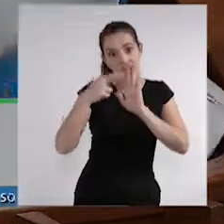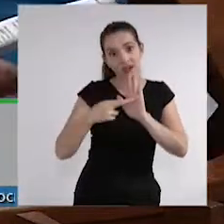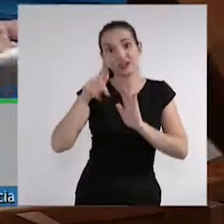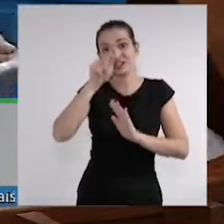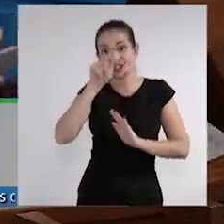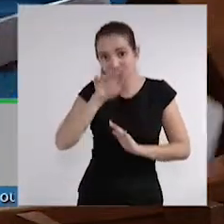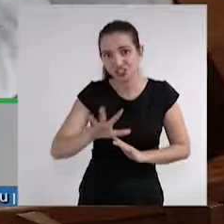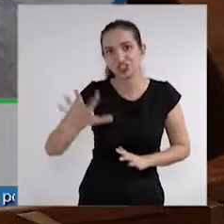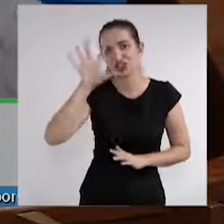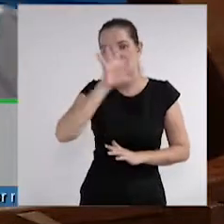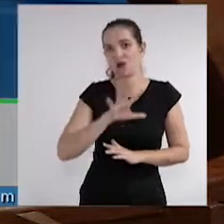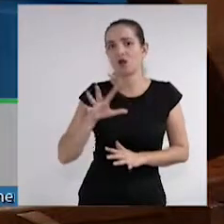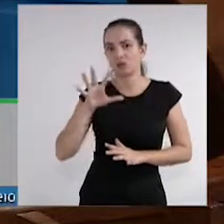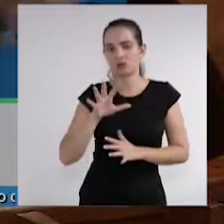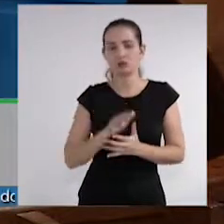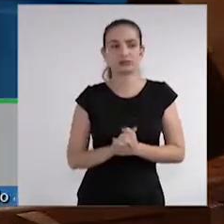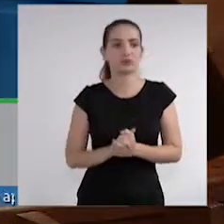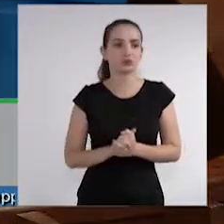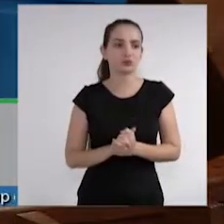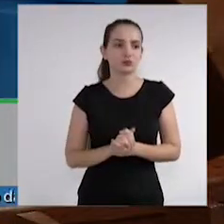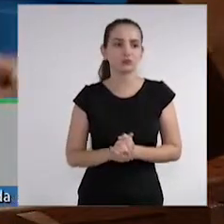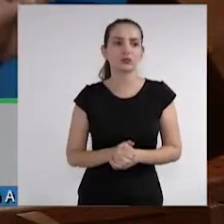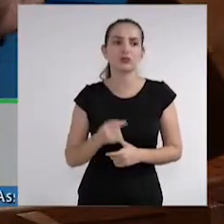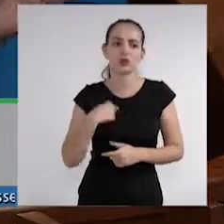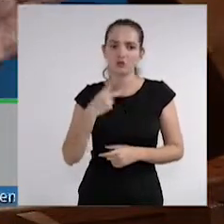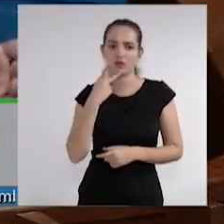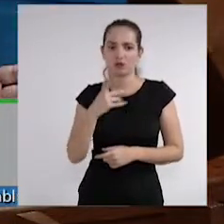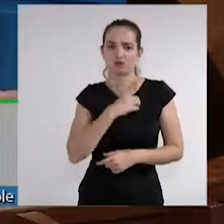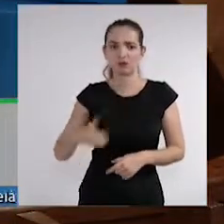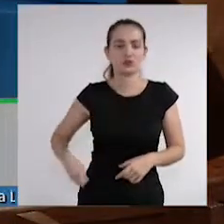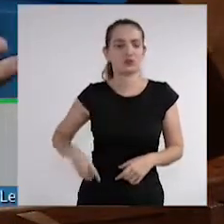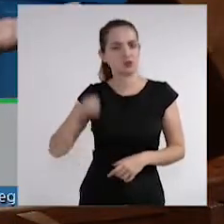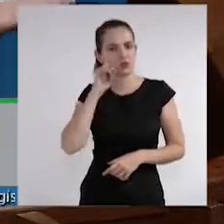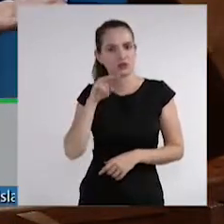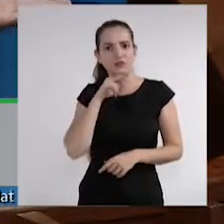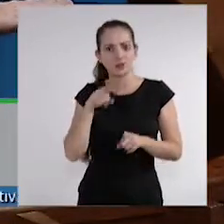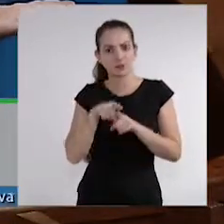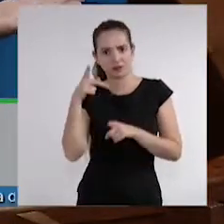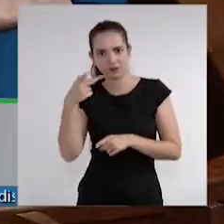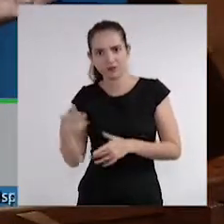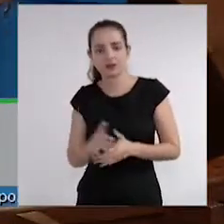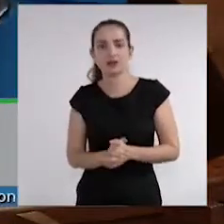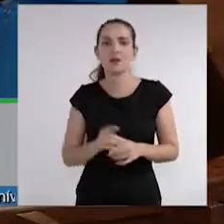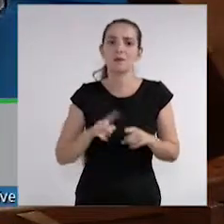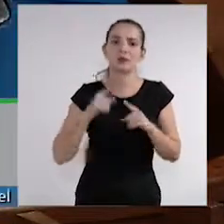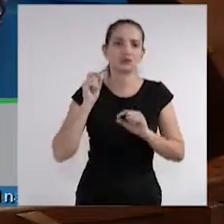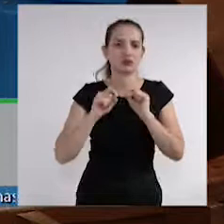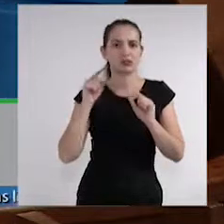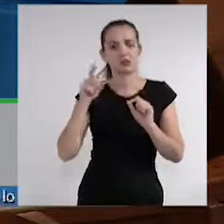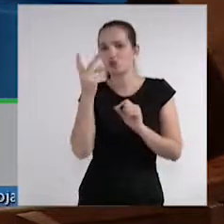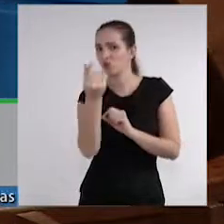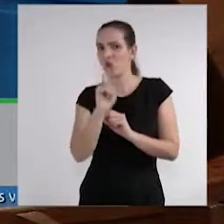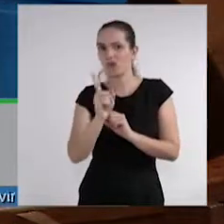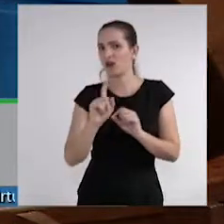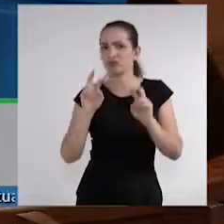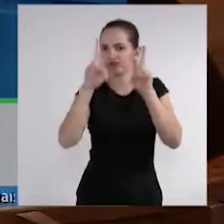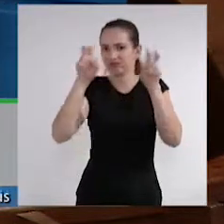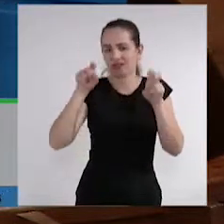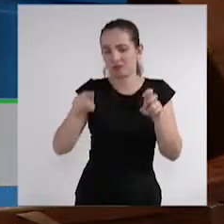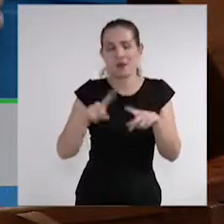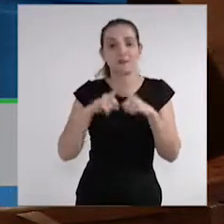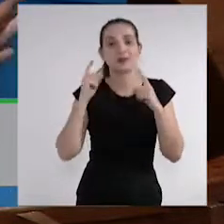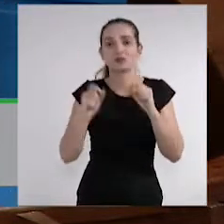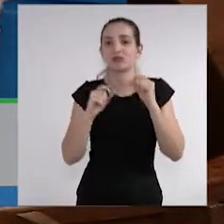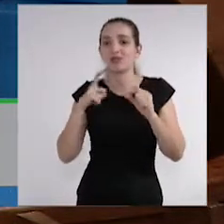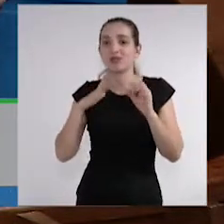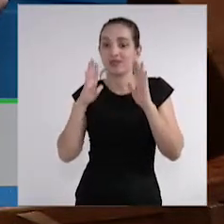já concedo uma parte ao deputado Onevan, em relação ao segundo assunto, não é o valor que vai implicar nisso. Na verdade, a questão do mergulho que